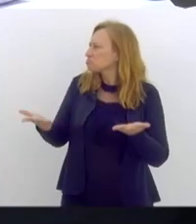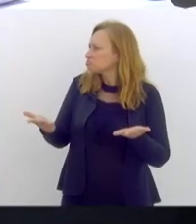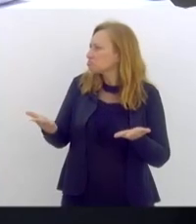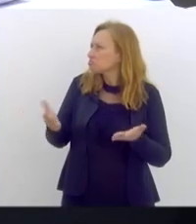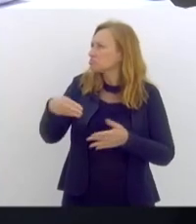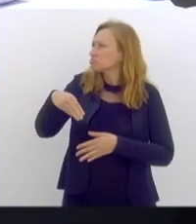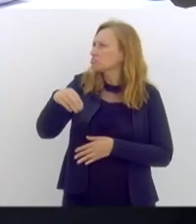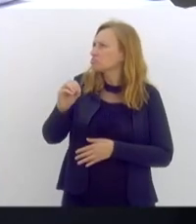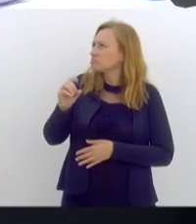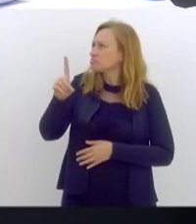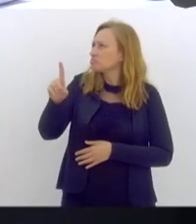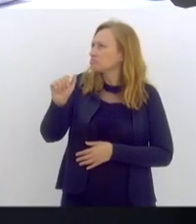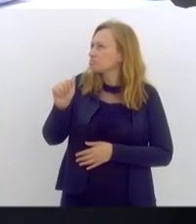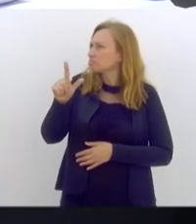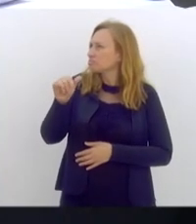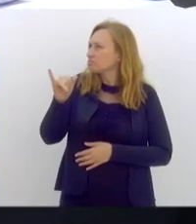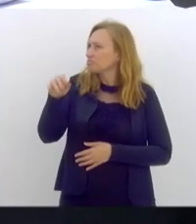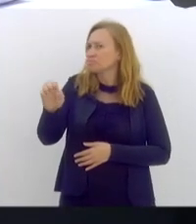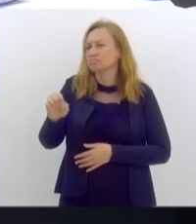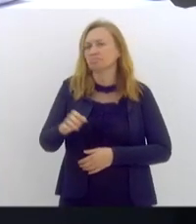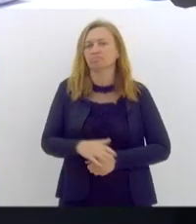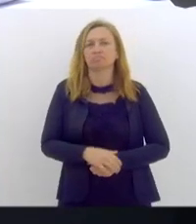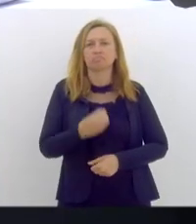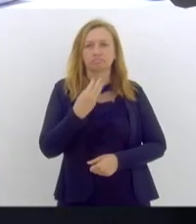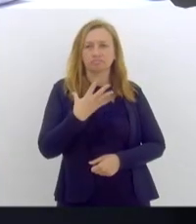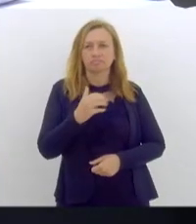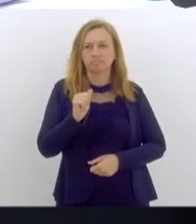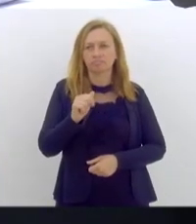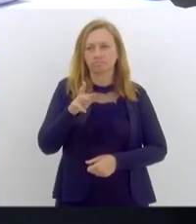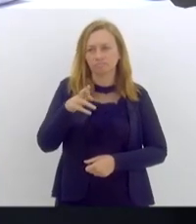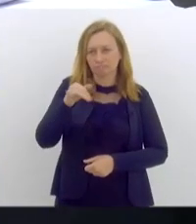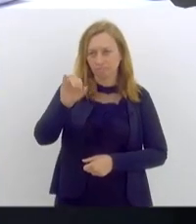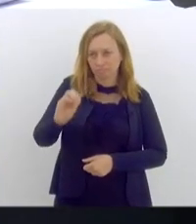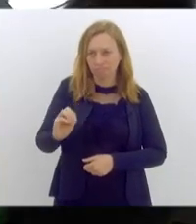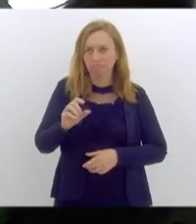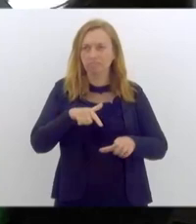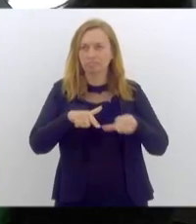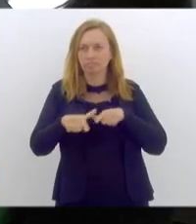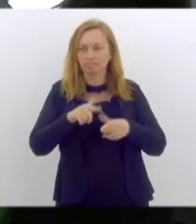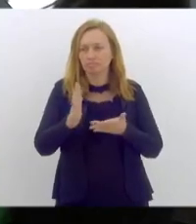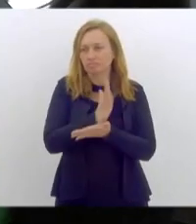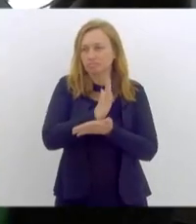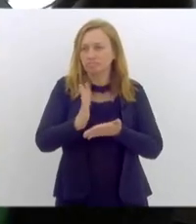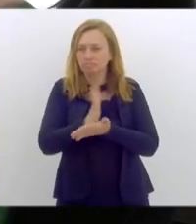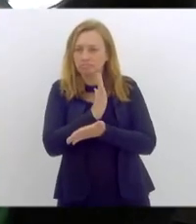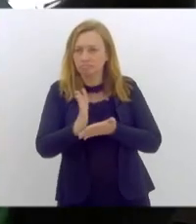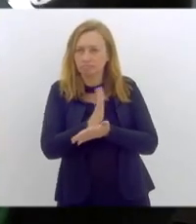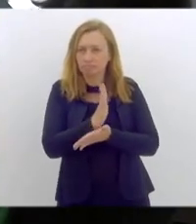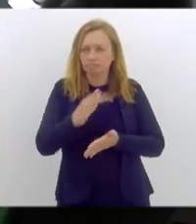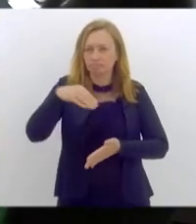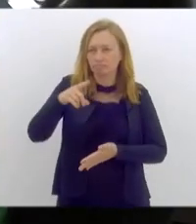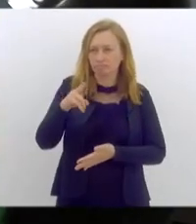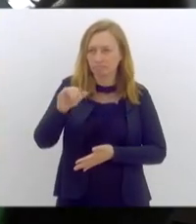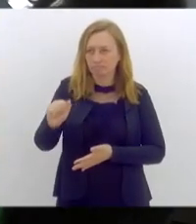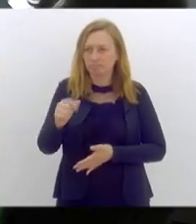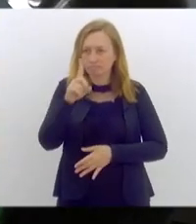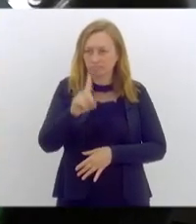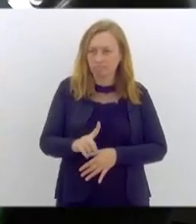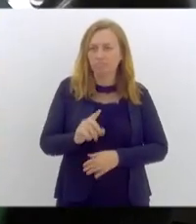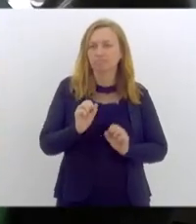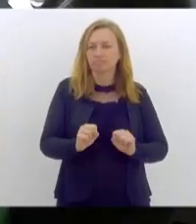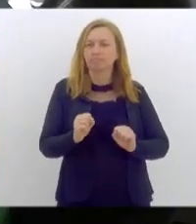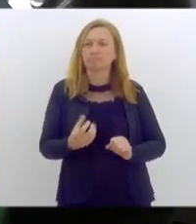modalidade bom é Rio atualmente ela trabalha com algumas modalidades de garantia então a gente pode